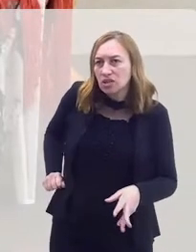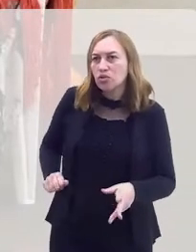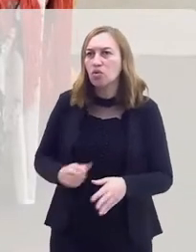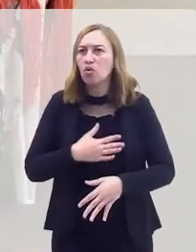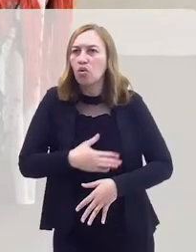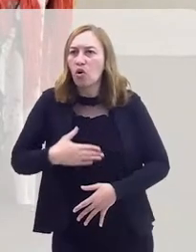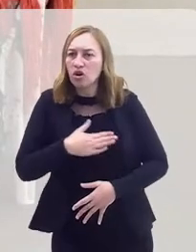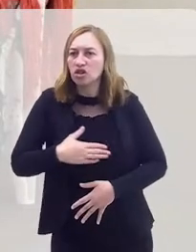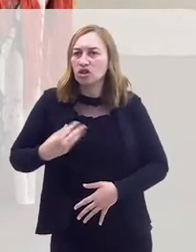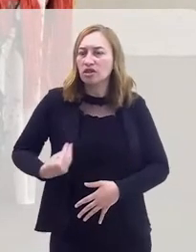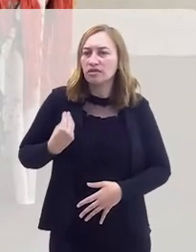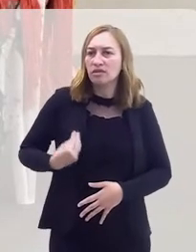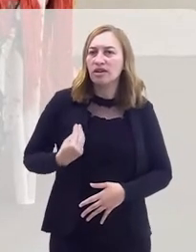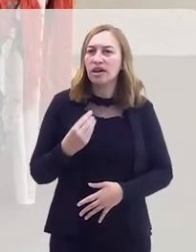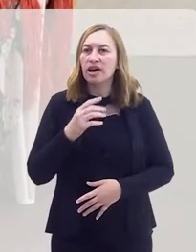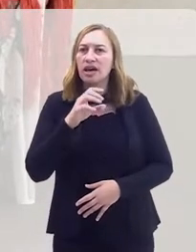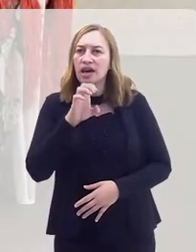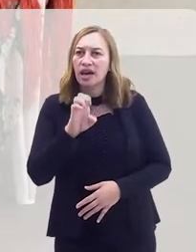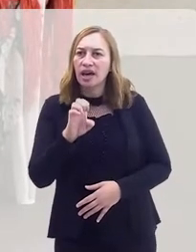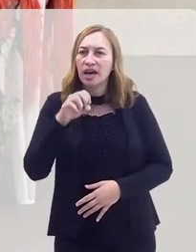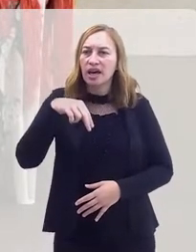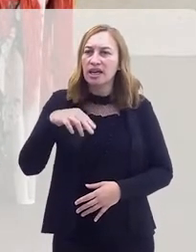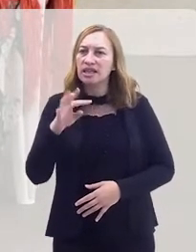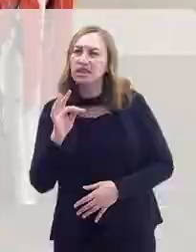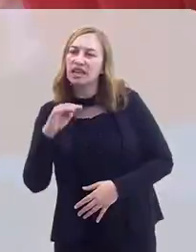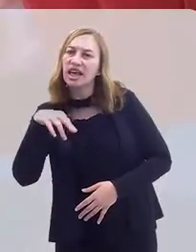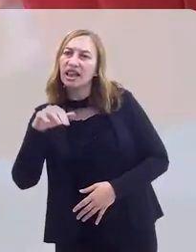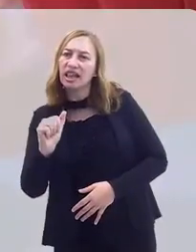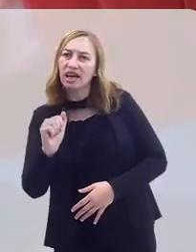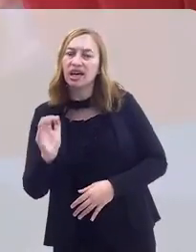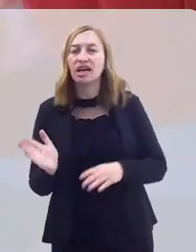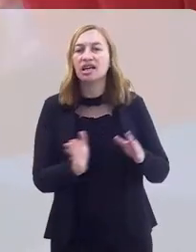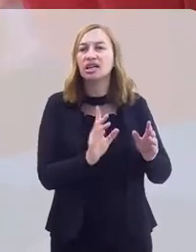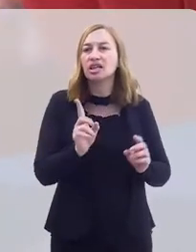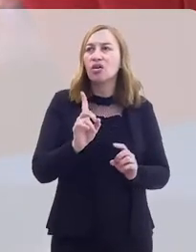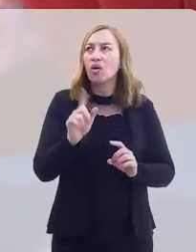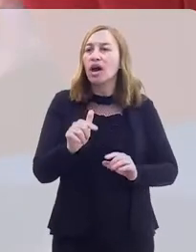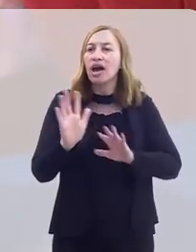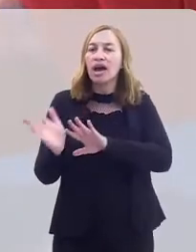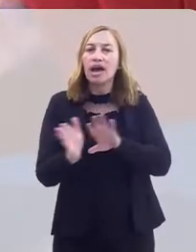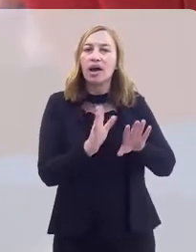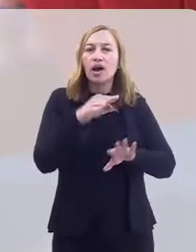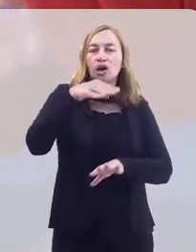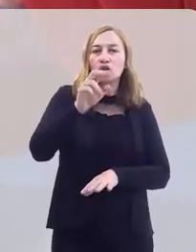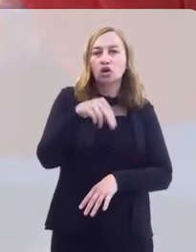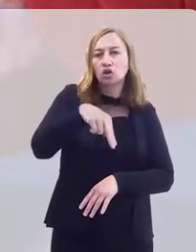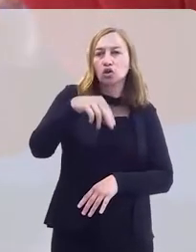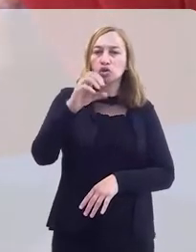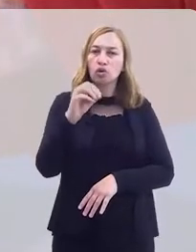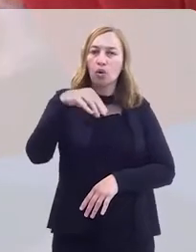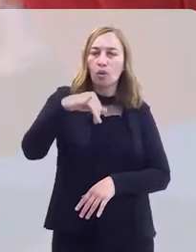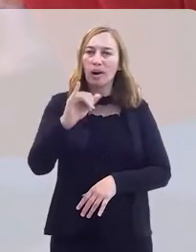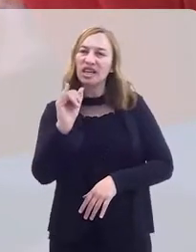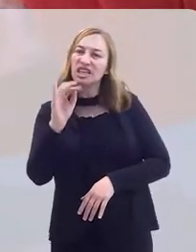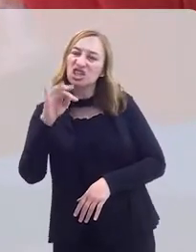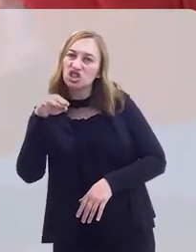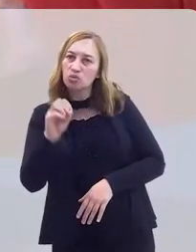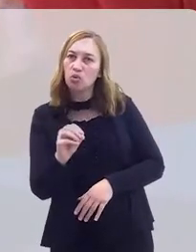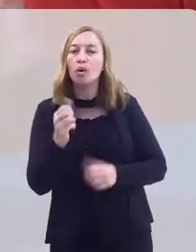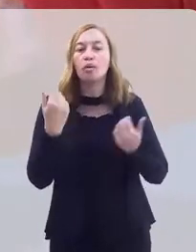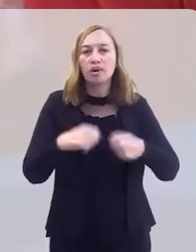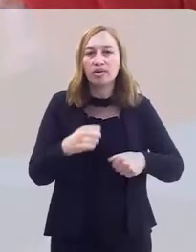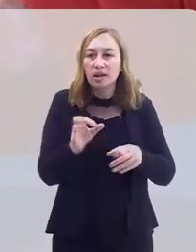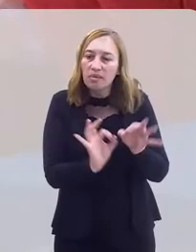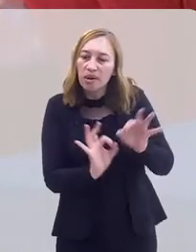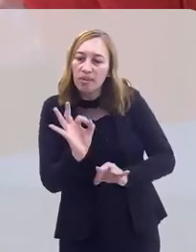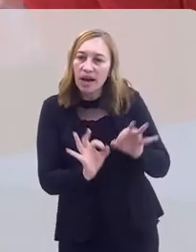questão não é, é gostar de viver em tendas, é a questão do nomadismo. Né? Então, eles tinham que montar as tendas, as